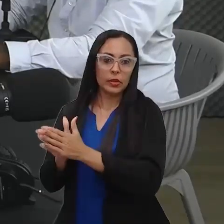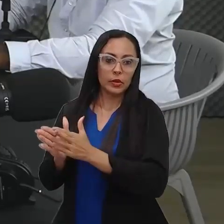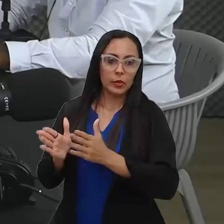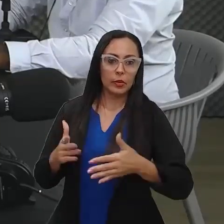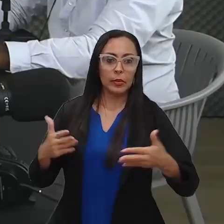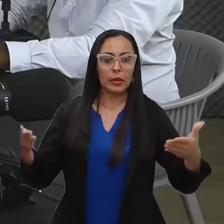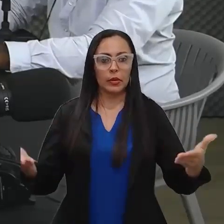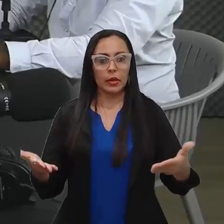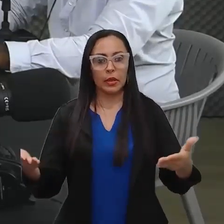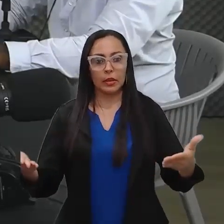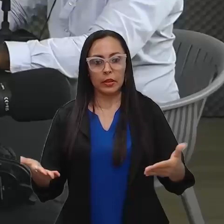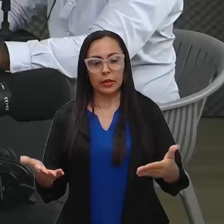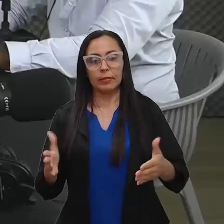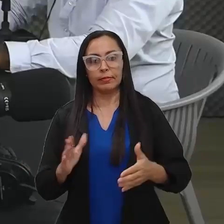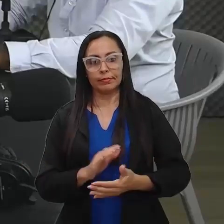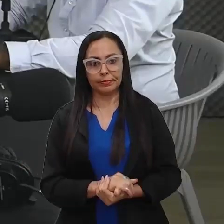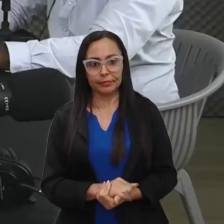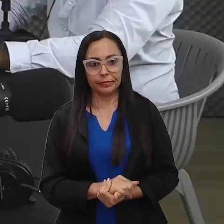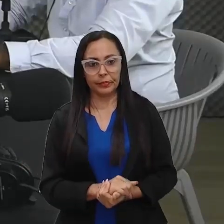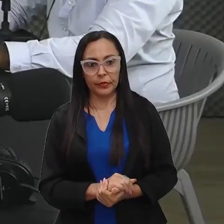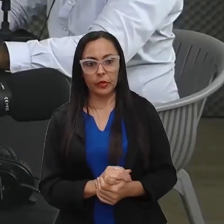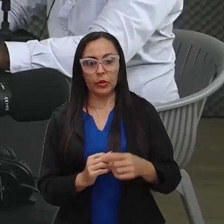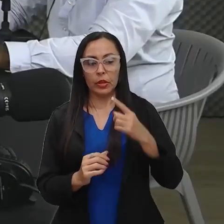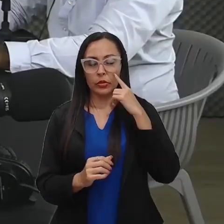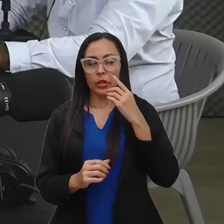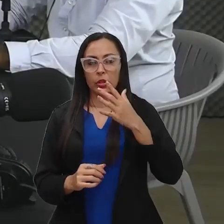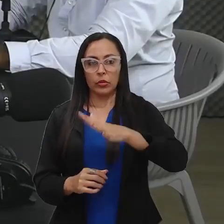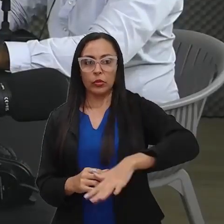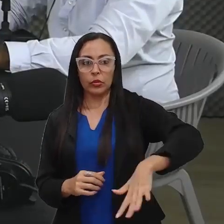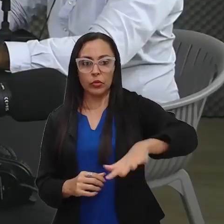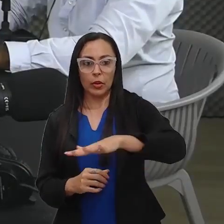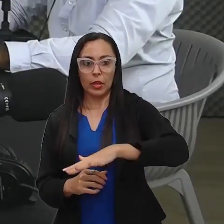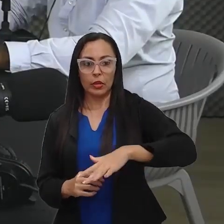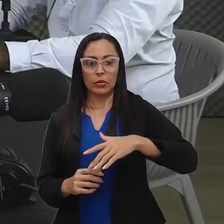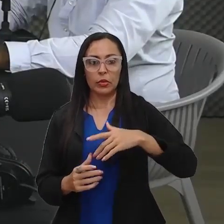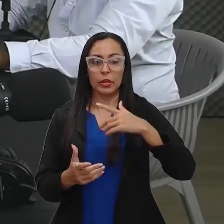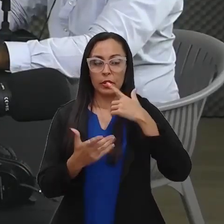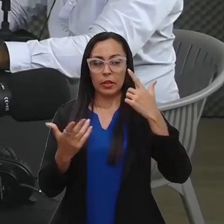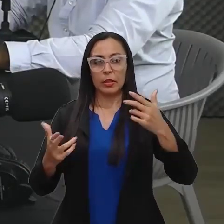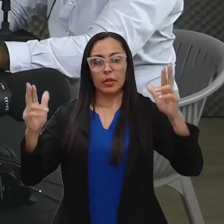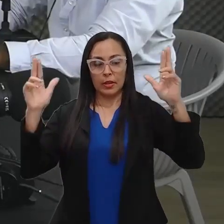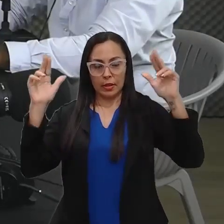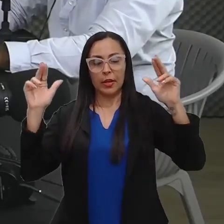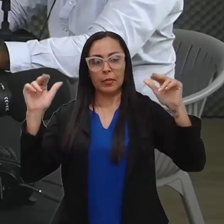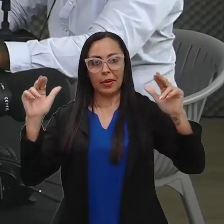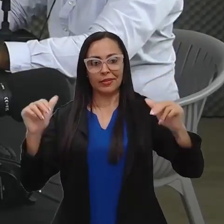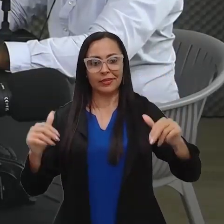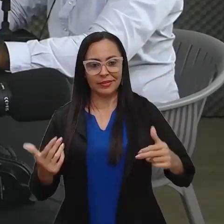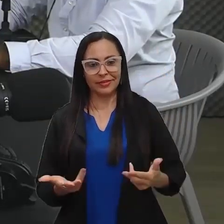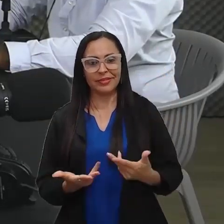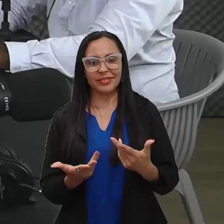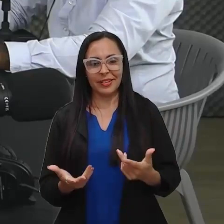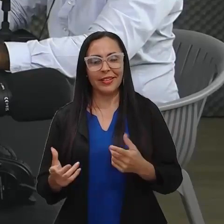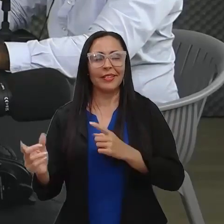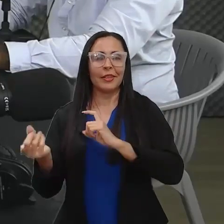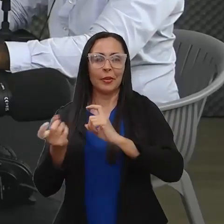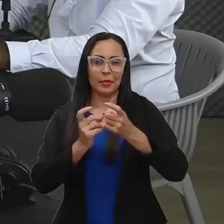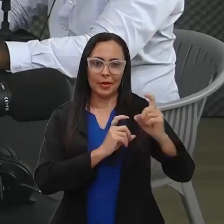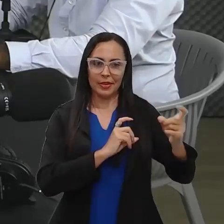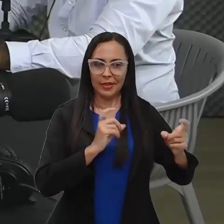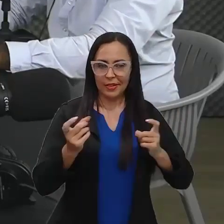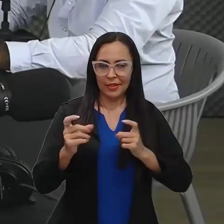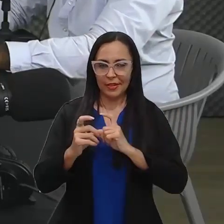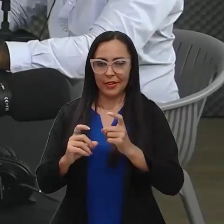aqui, como bem disse Eduardo. Porque toda vez que a gente vê com um espaço como esse tema ele é debatido, esse